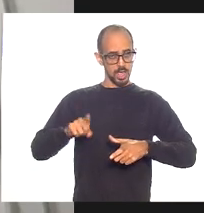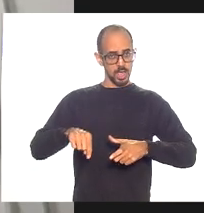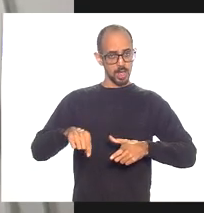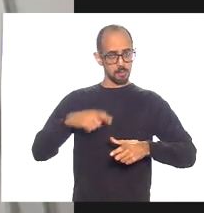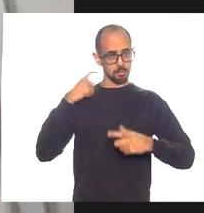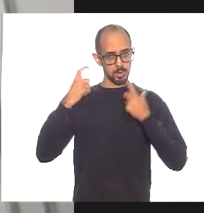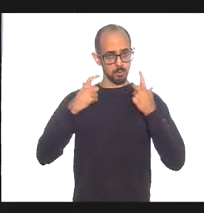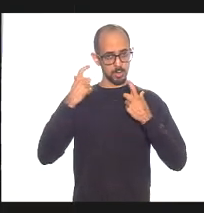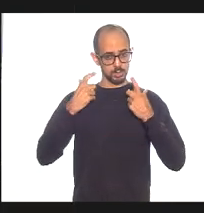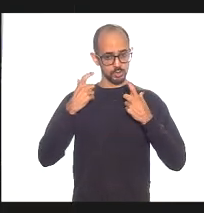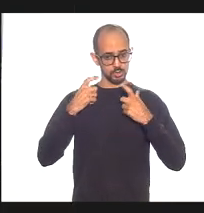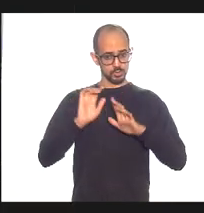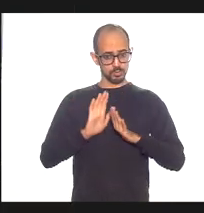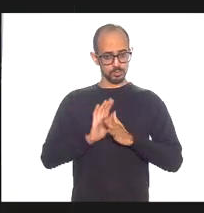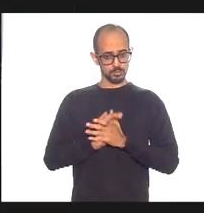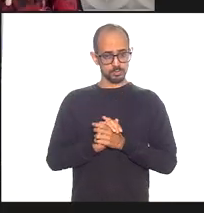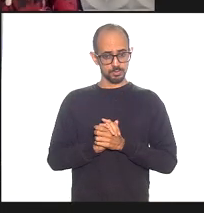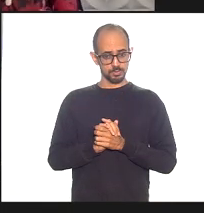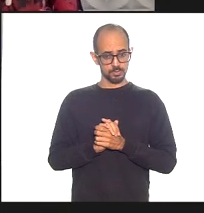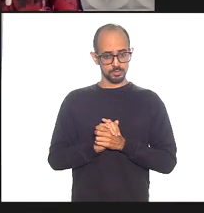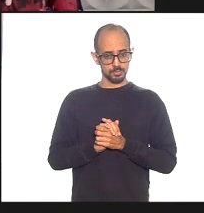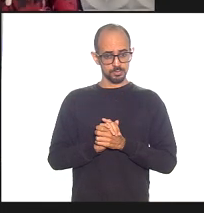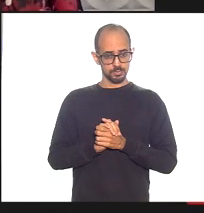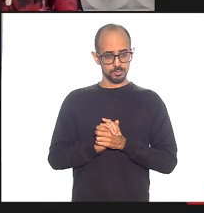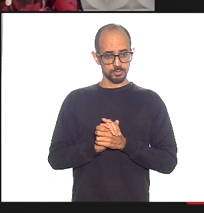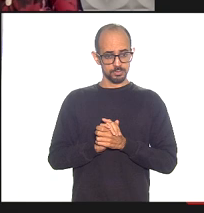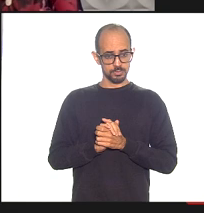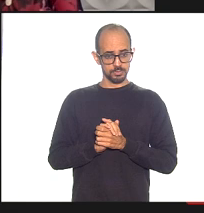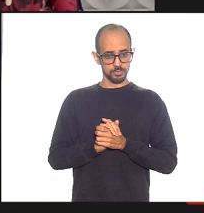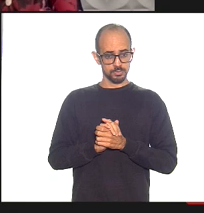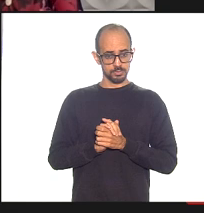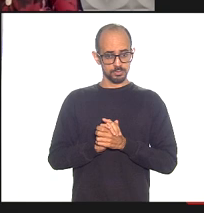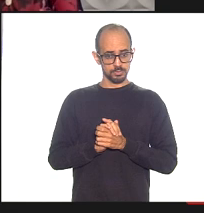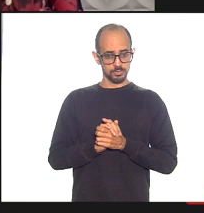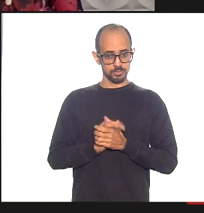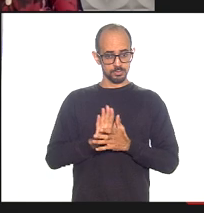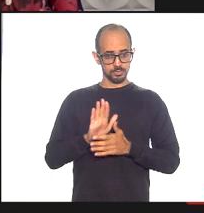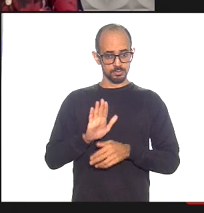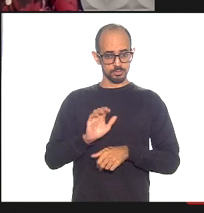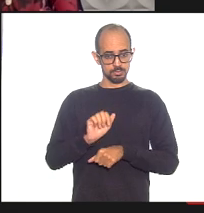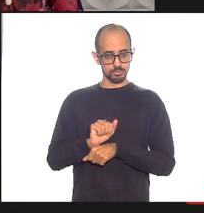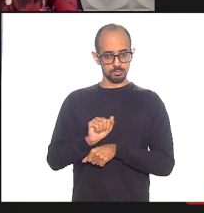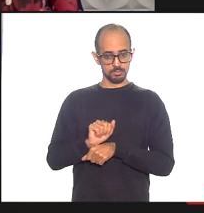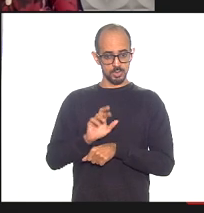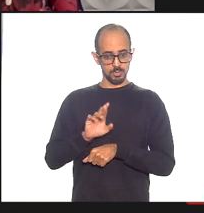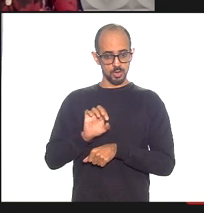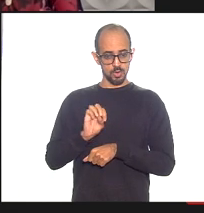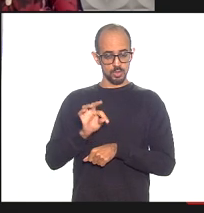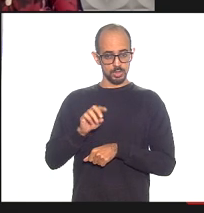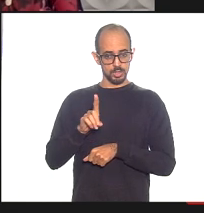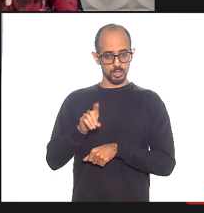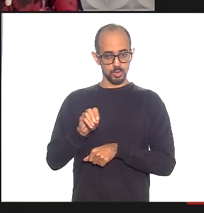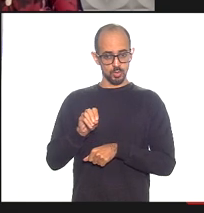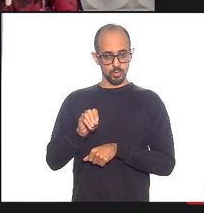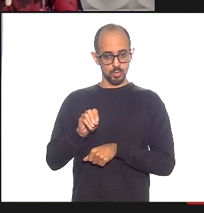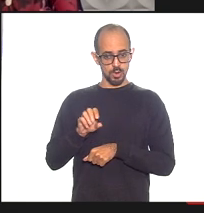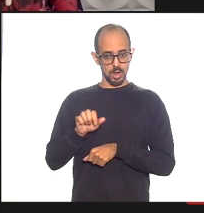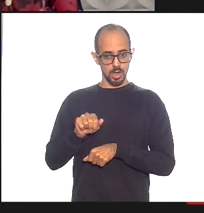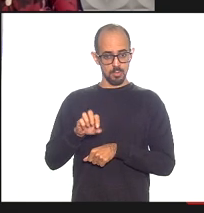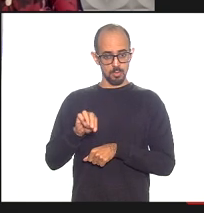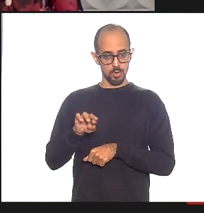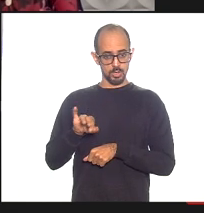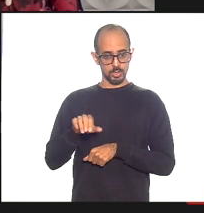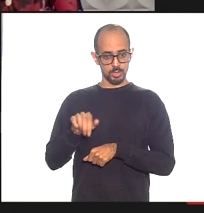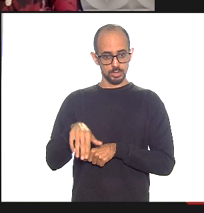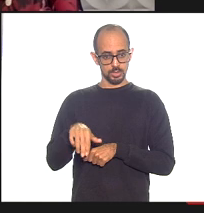preocupante. Discussão profunda, sem dúvida nenhuma. E que eu tive uma parceria. Rodrigo Amorim, está aberto o seu som. Por favor, Rodrigo.